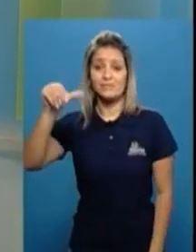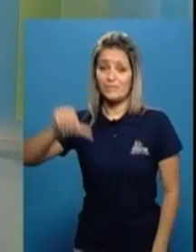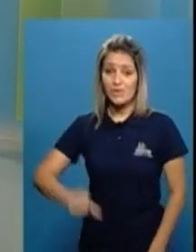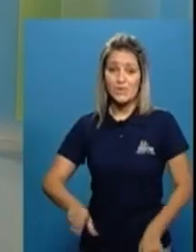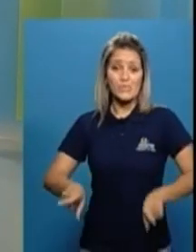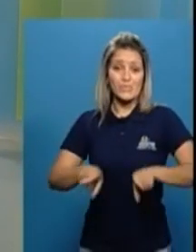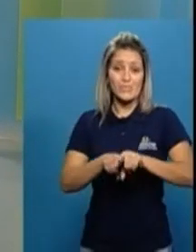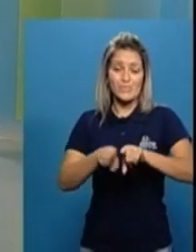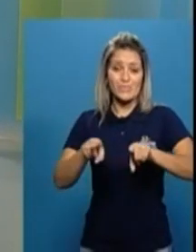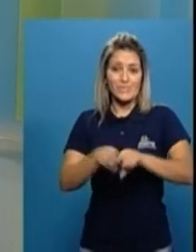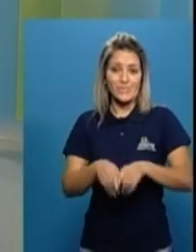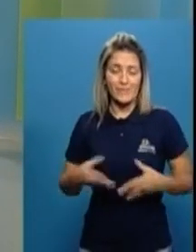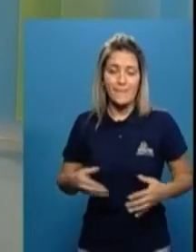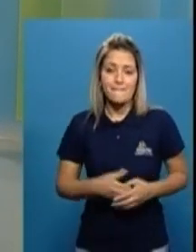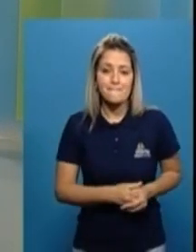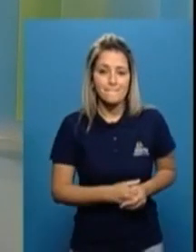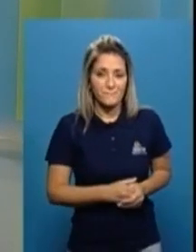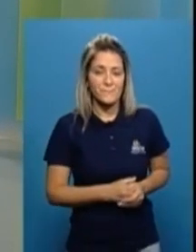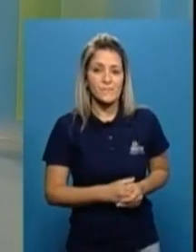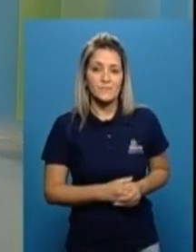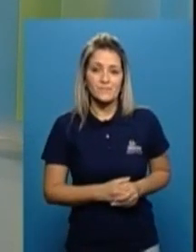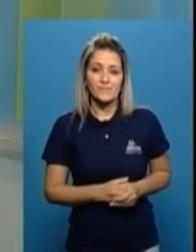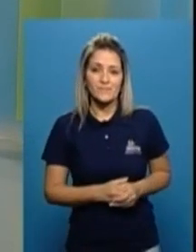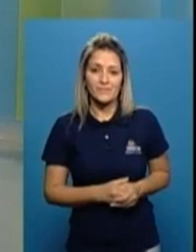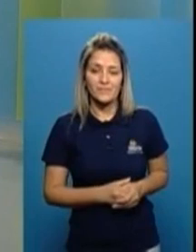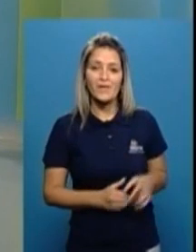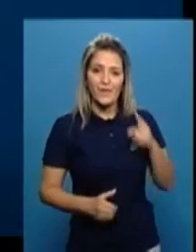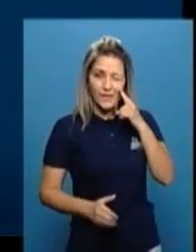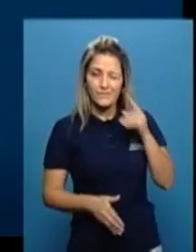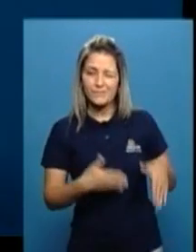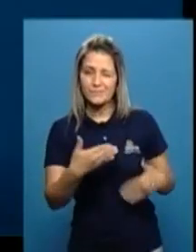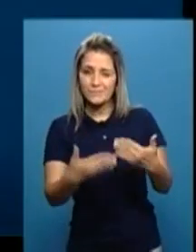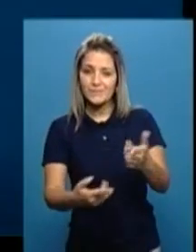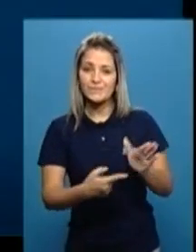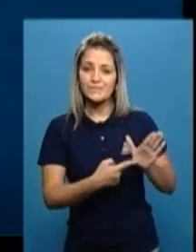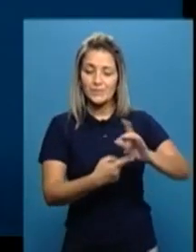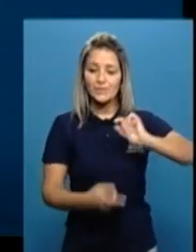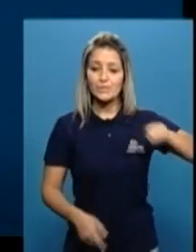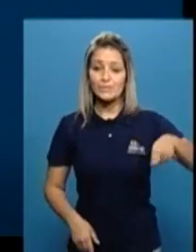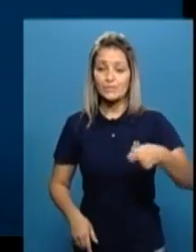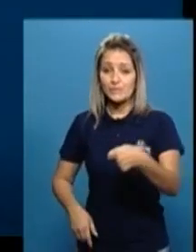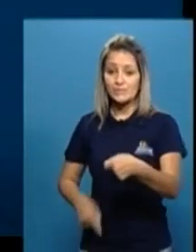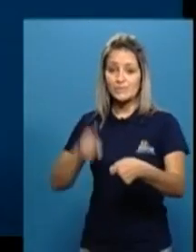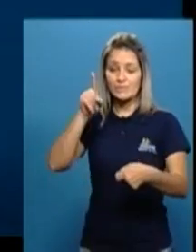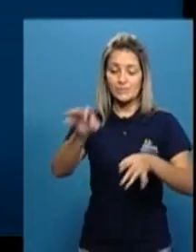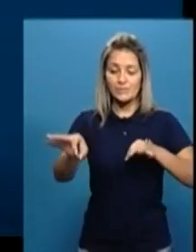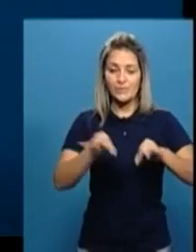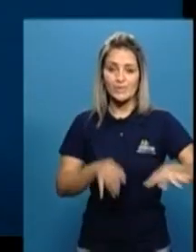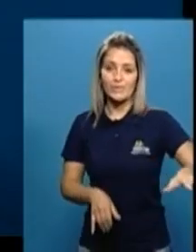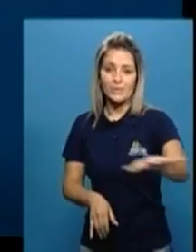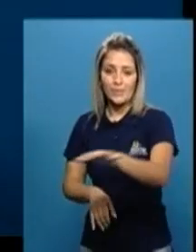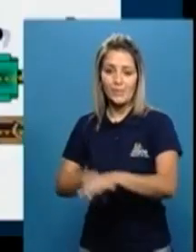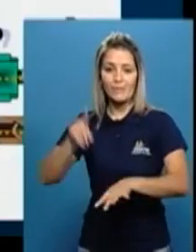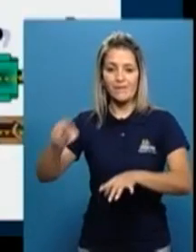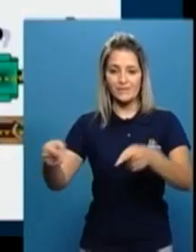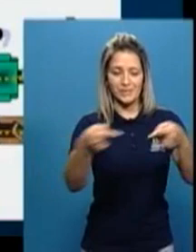considerado desvantajoso. Vamos agora no nosso próximo slide falar sobre o arranjo físico